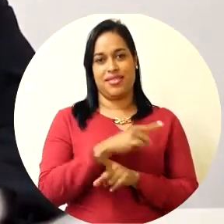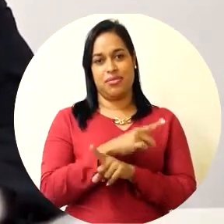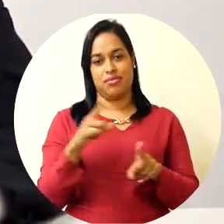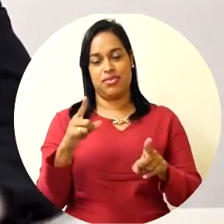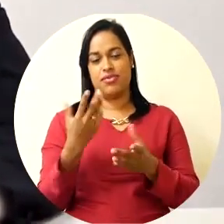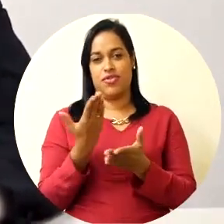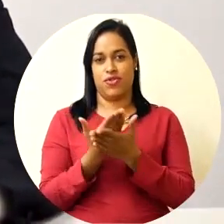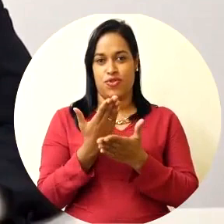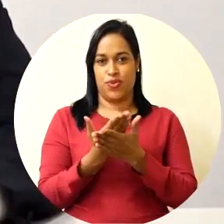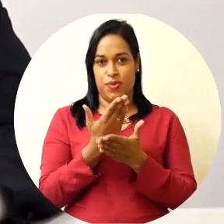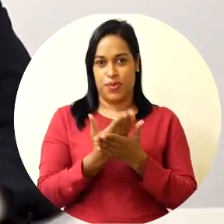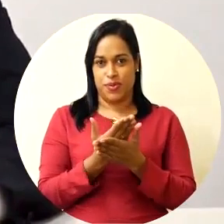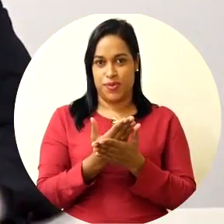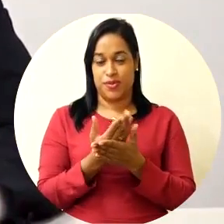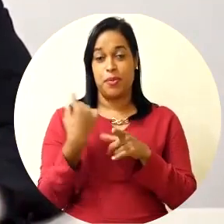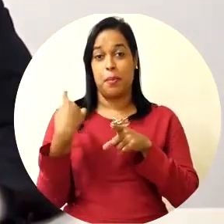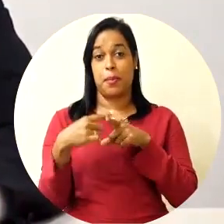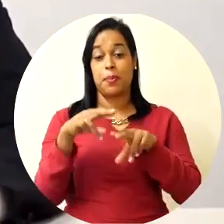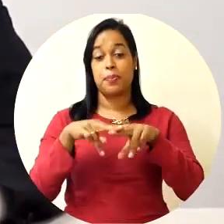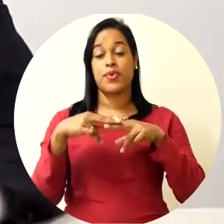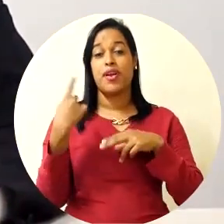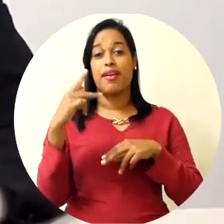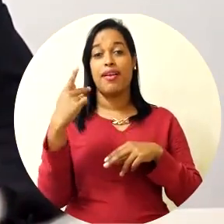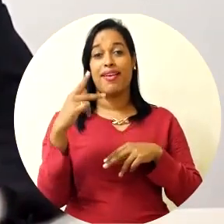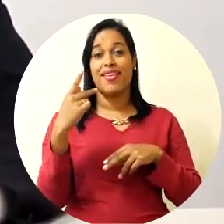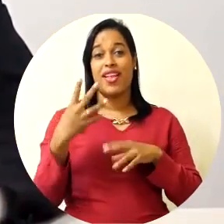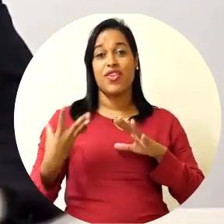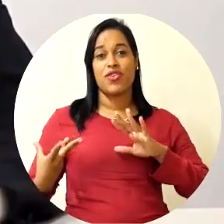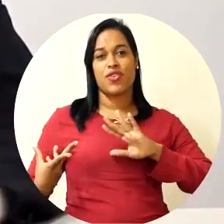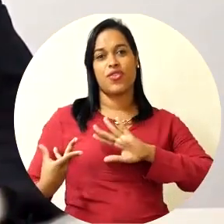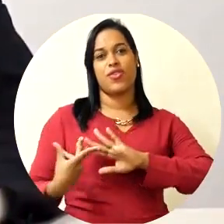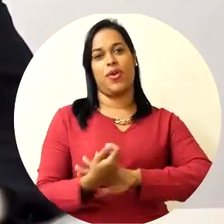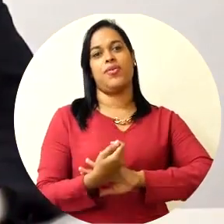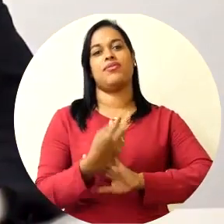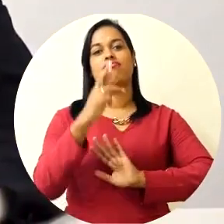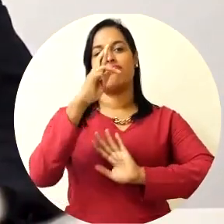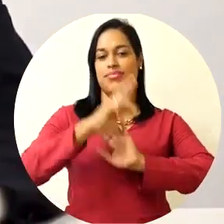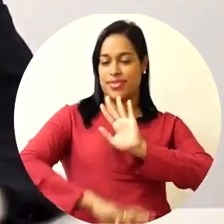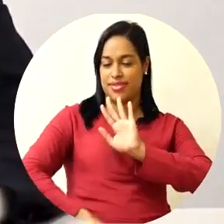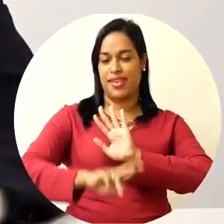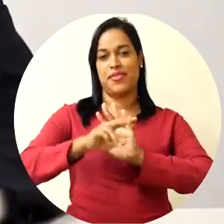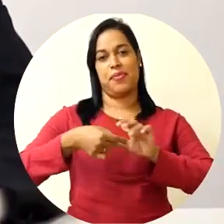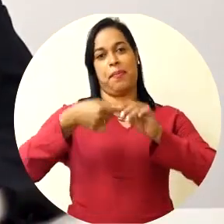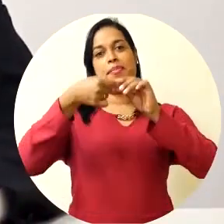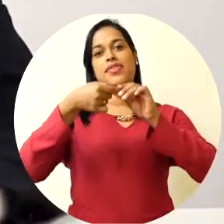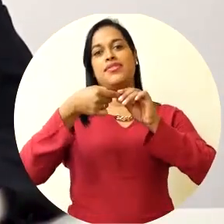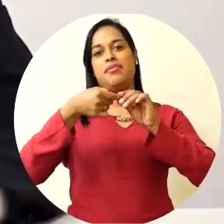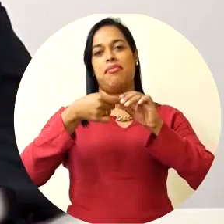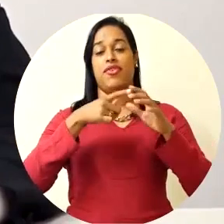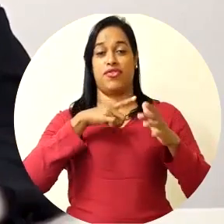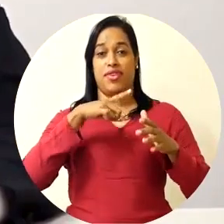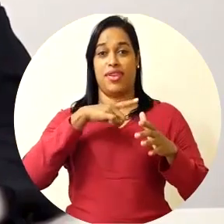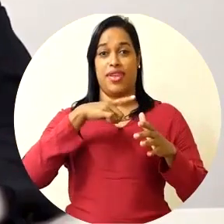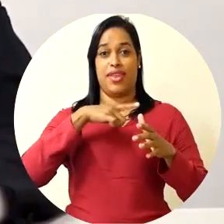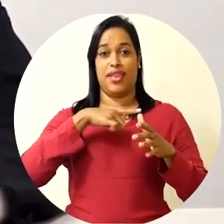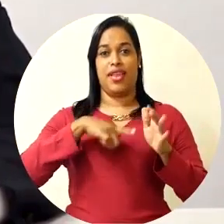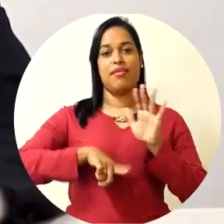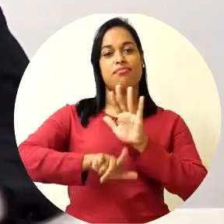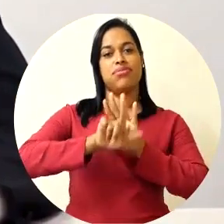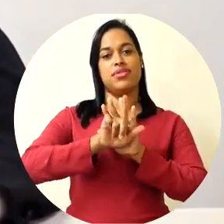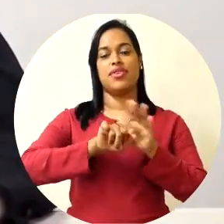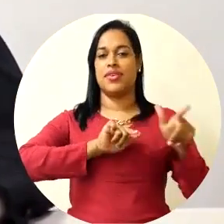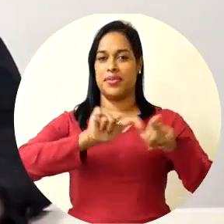fundamental importância para os seus estudos, pois ela retrata todas as regras principais